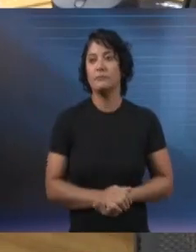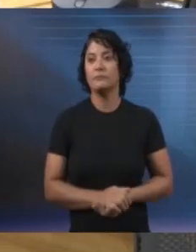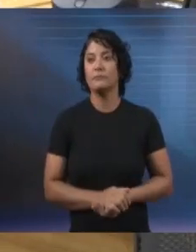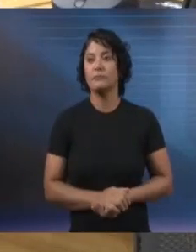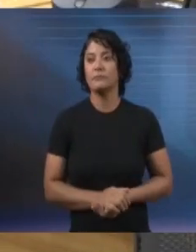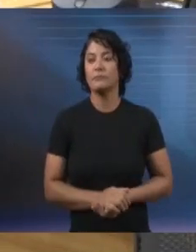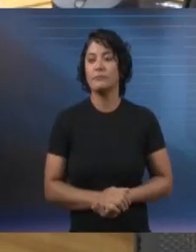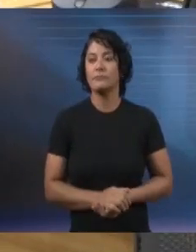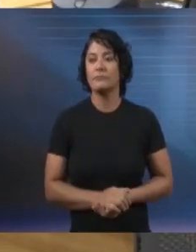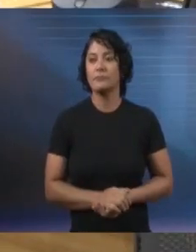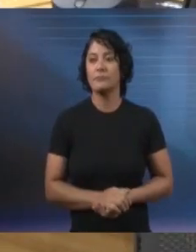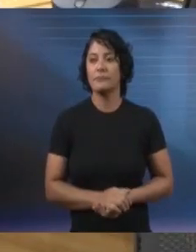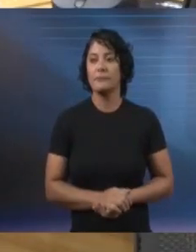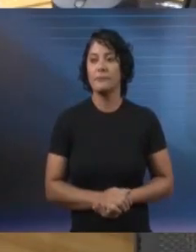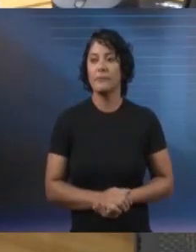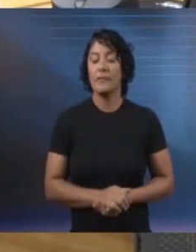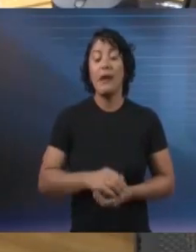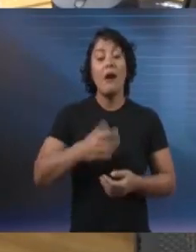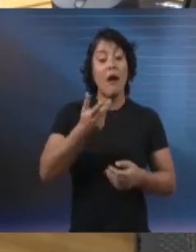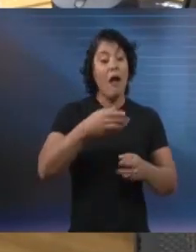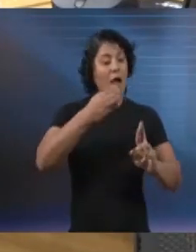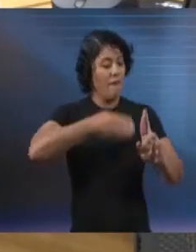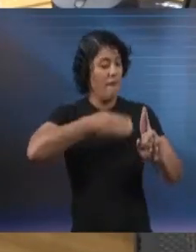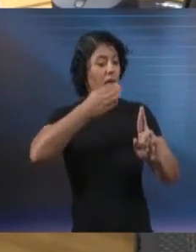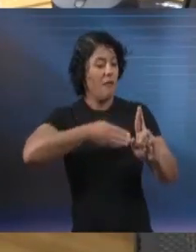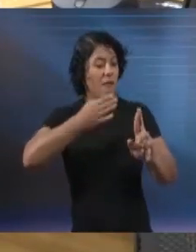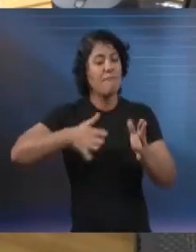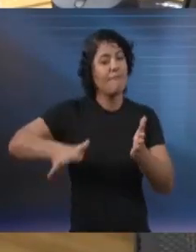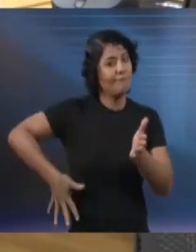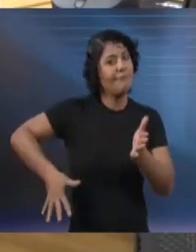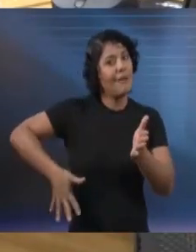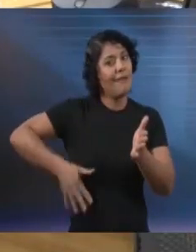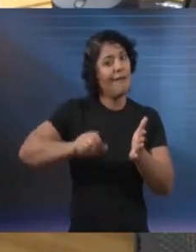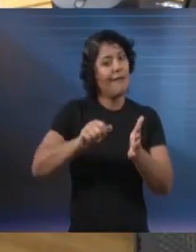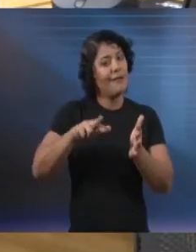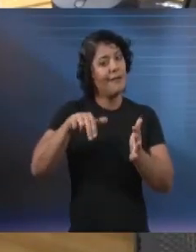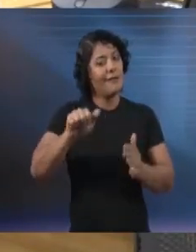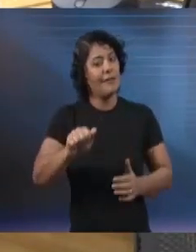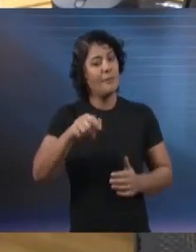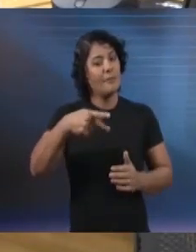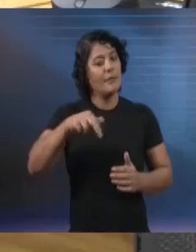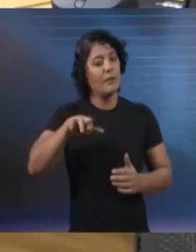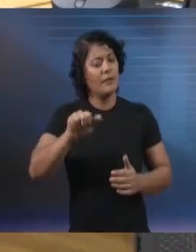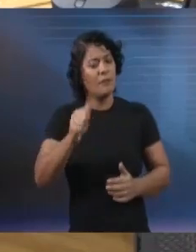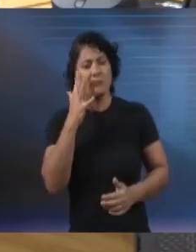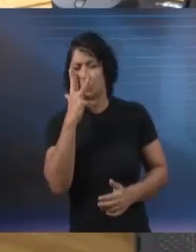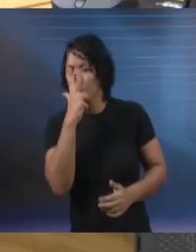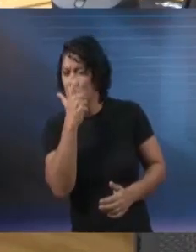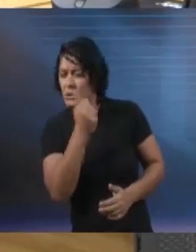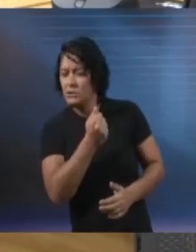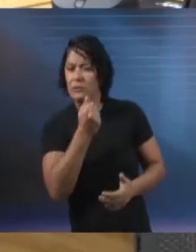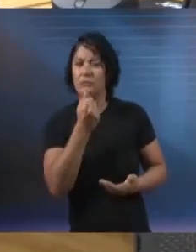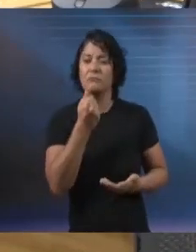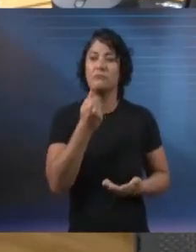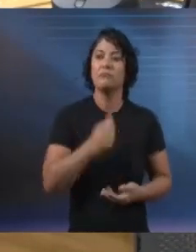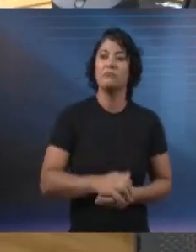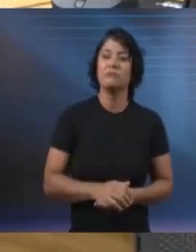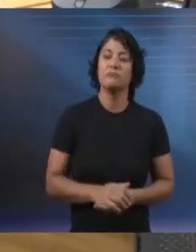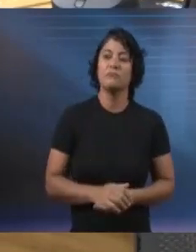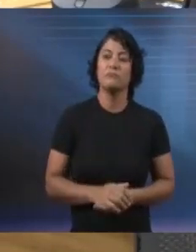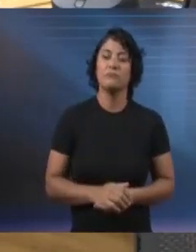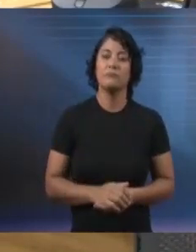É uma praia referência para o estado do Rio Grande do Norte, é uma praia muito bonita, aprazível, né? E que